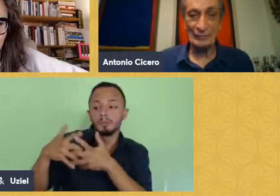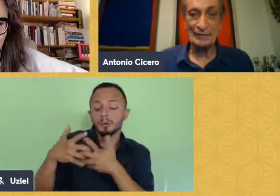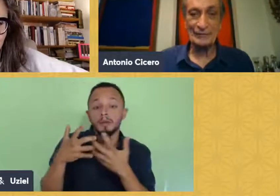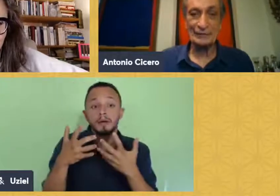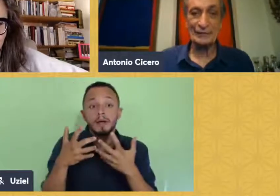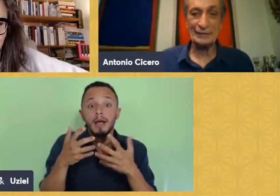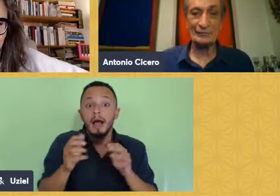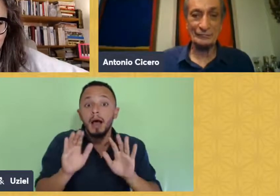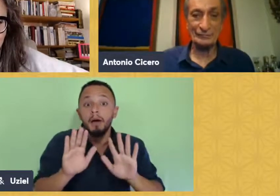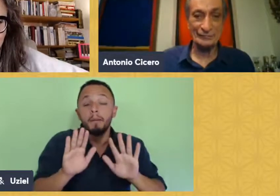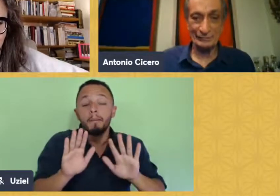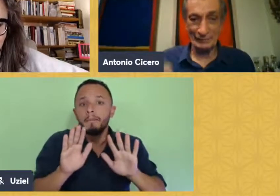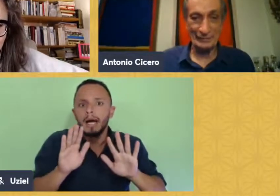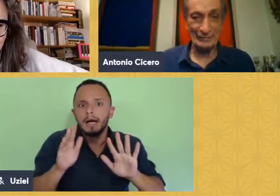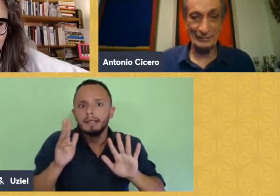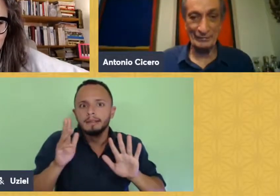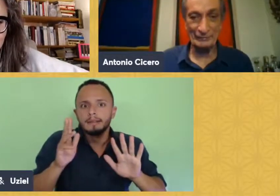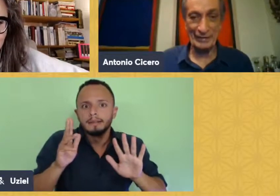normalmente